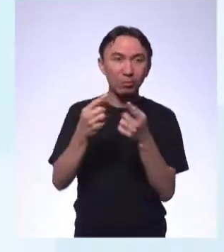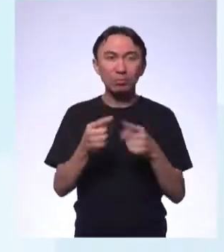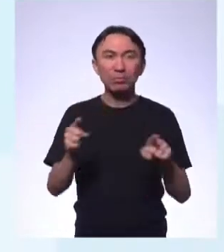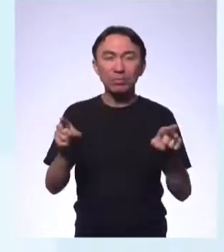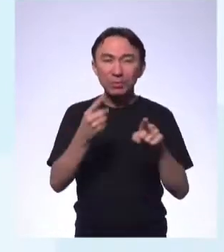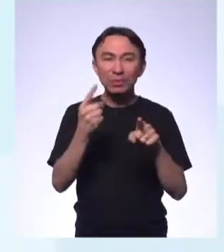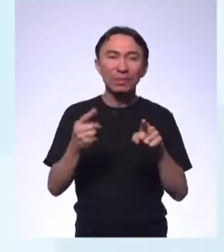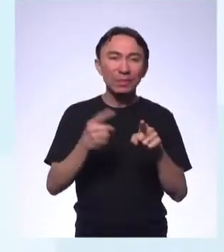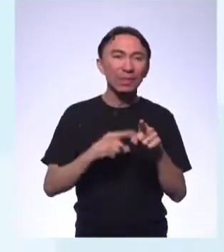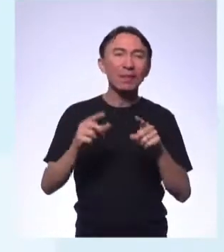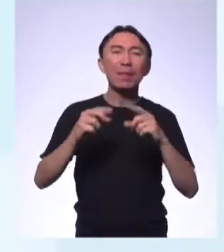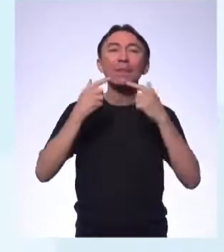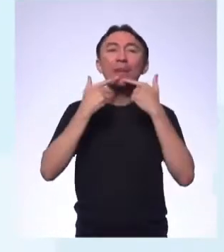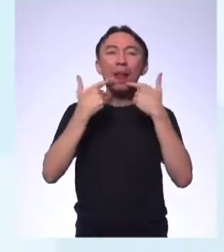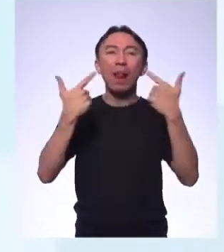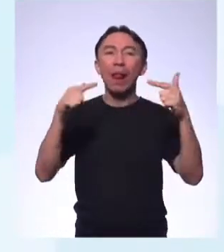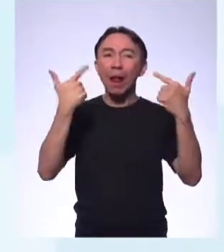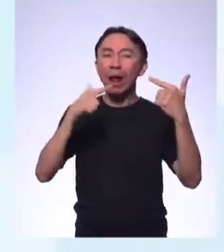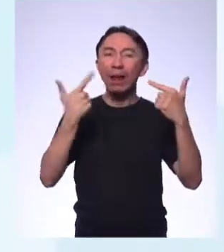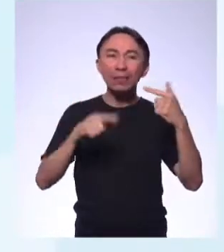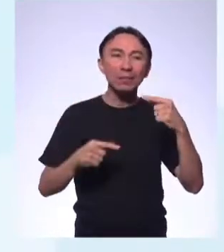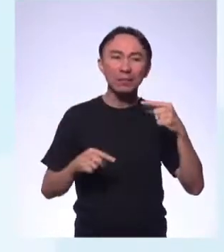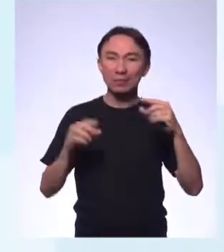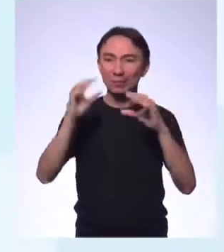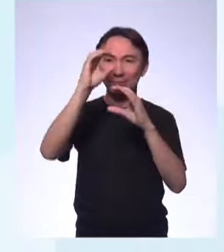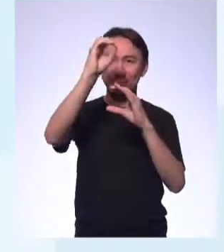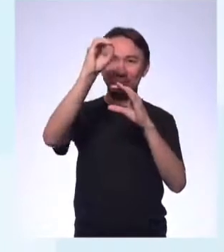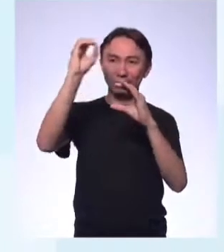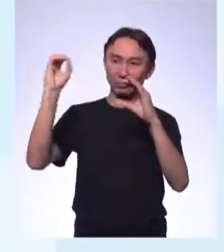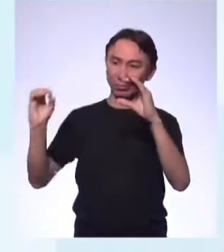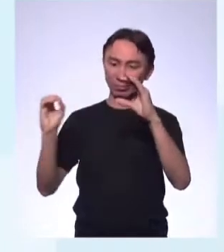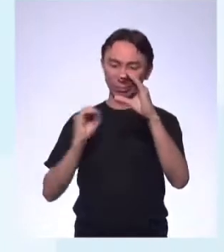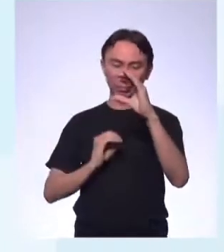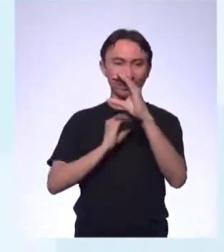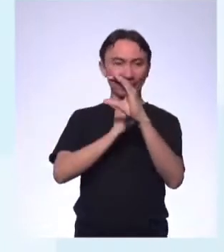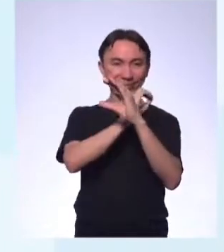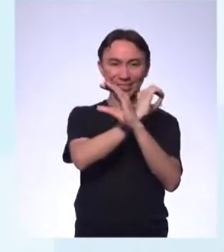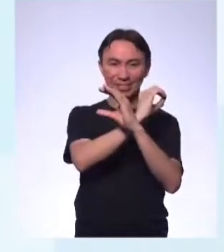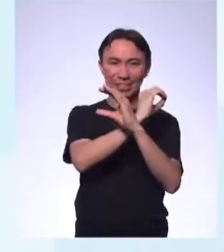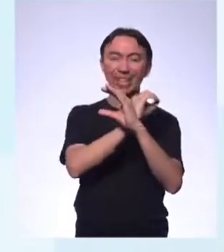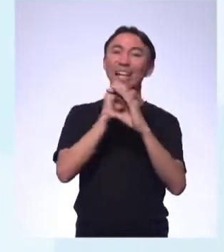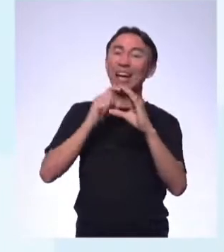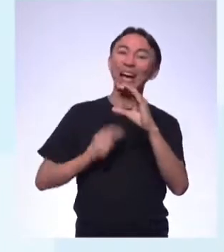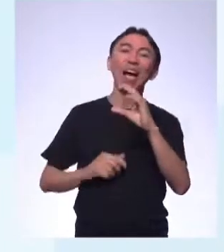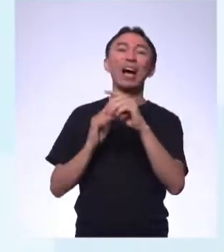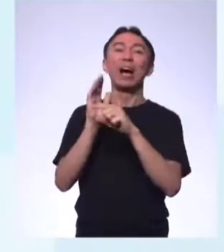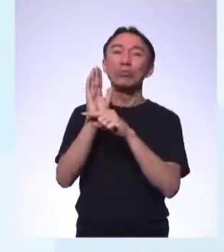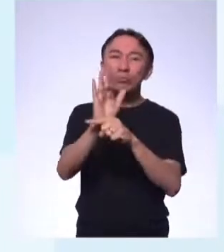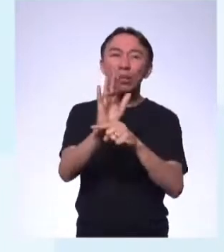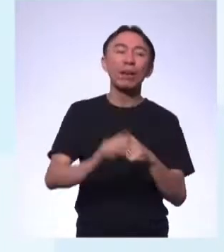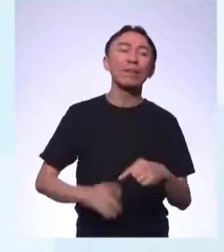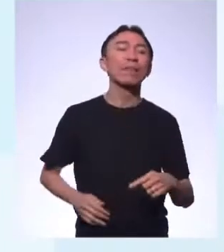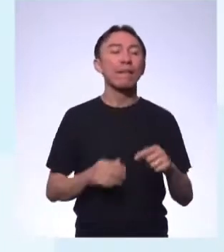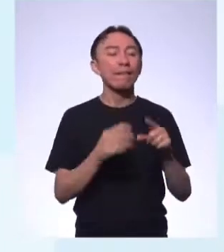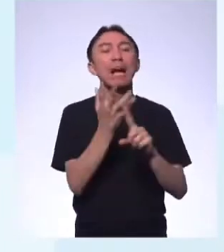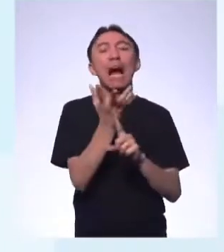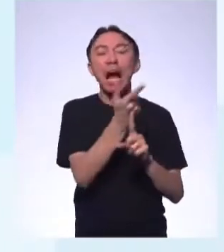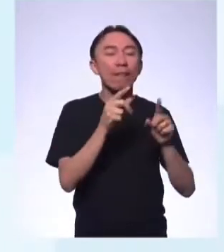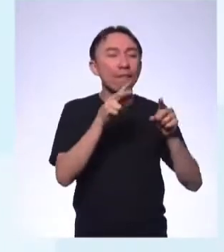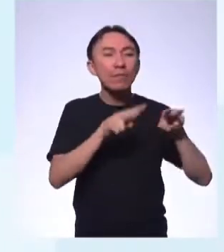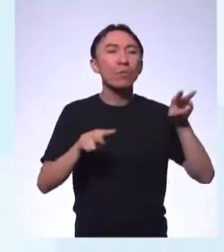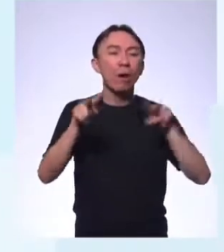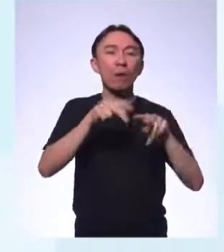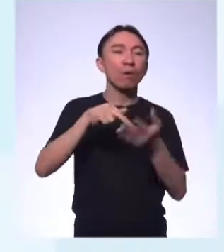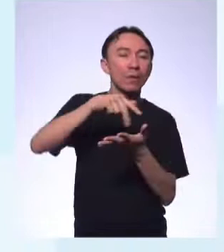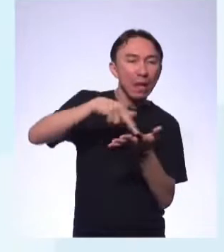todas as outras linguagens, né, convergindo para auxiliar, né, na produção desse musical. A arte visual, a dança, a música, o